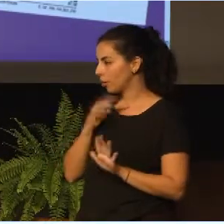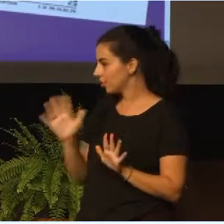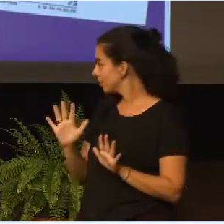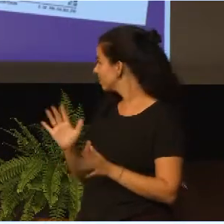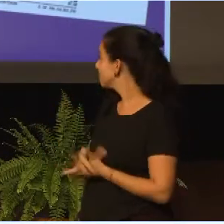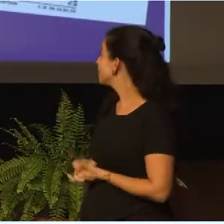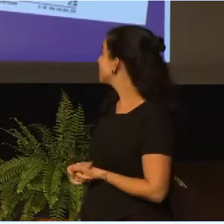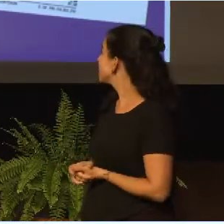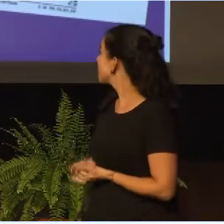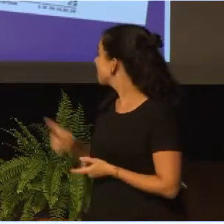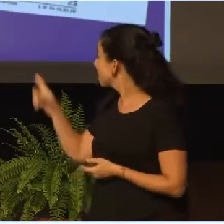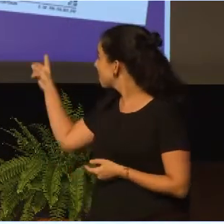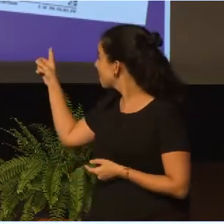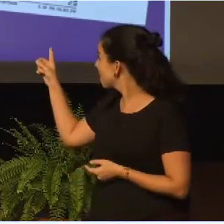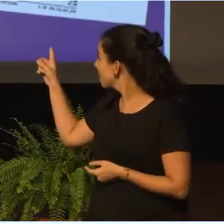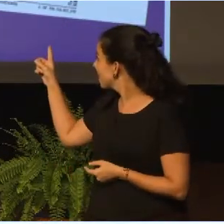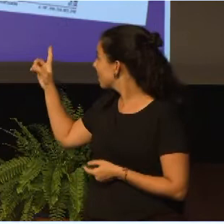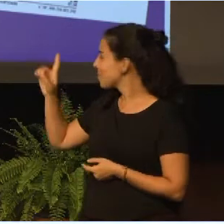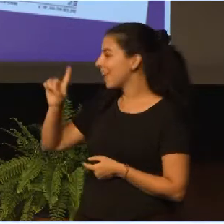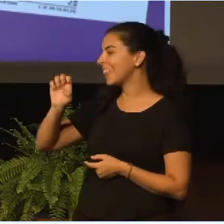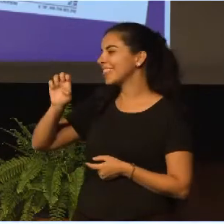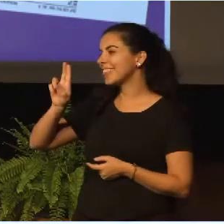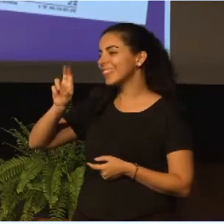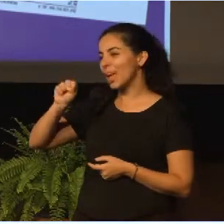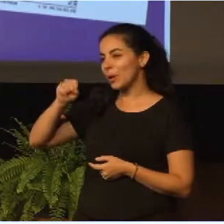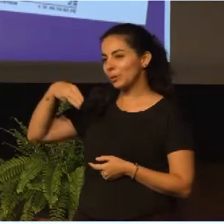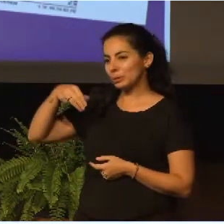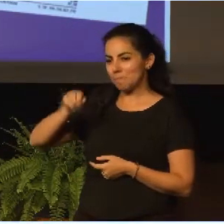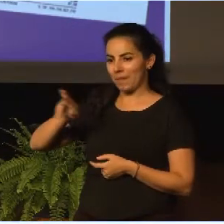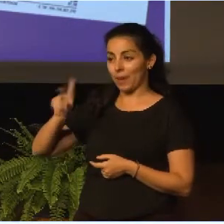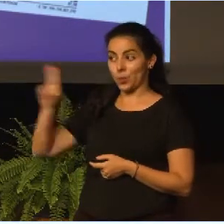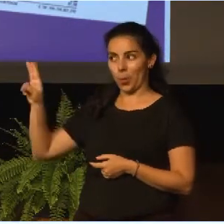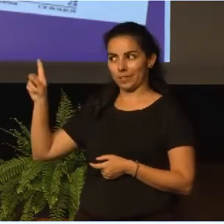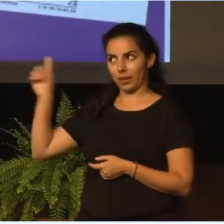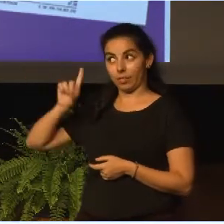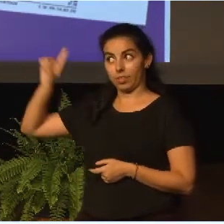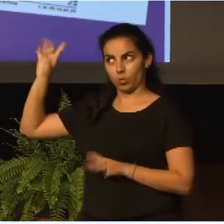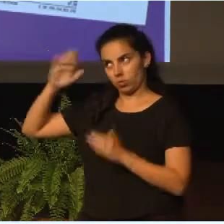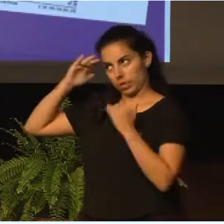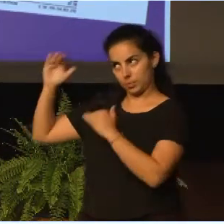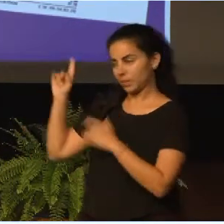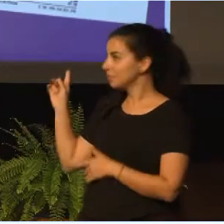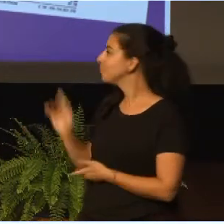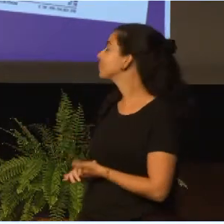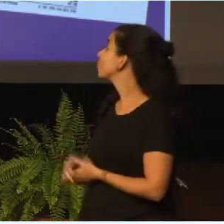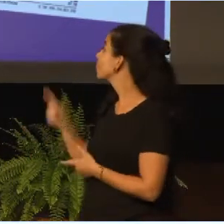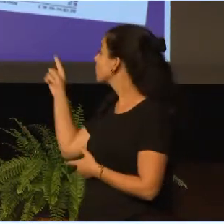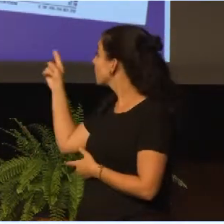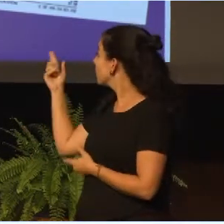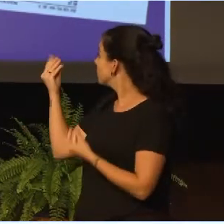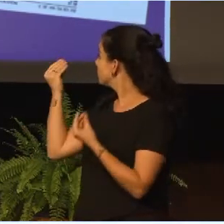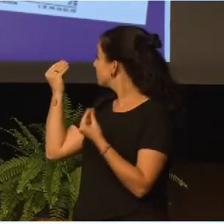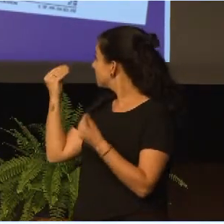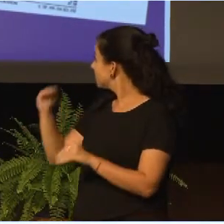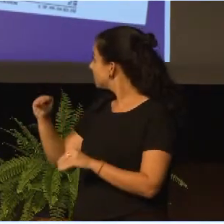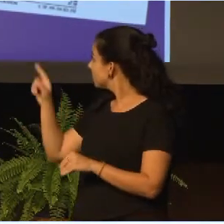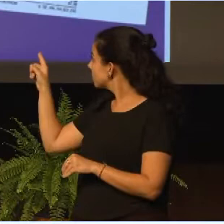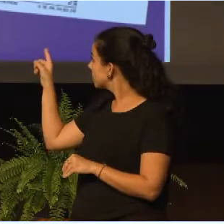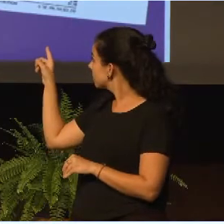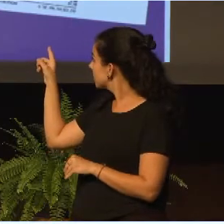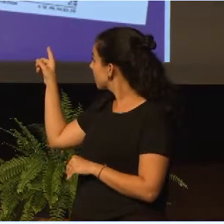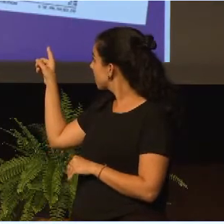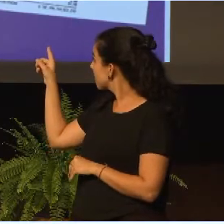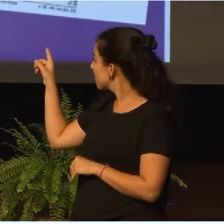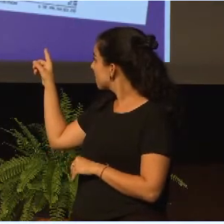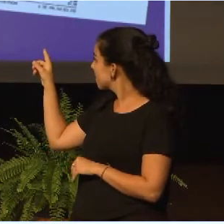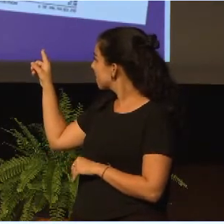Deusmar, o cara é Deus, já começa daí, né? Esse cara, o cara, ele mandou para a gente e publicou, segue a GRU, paga pelo deputado, depois